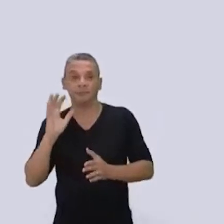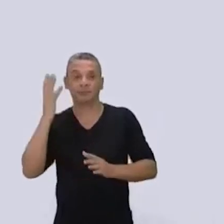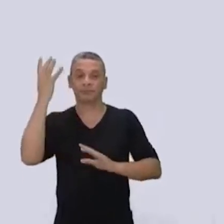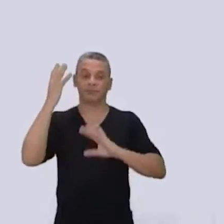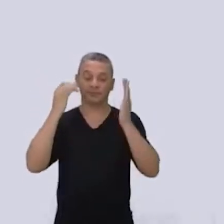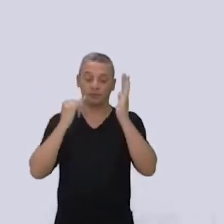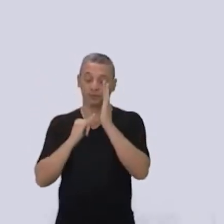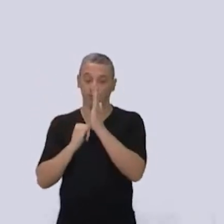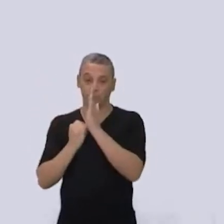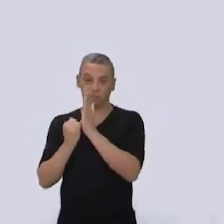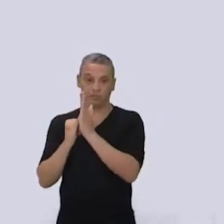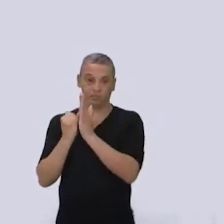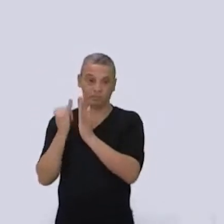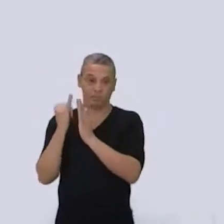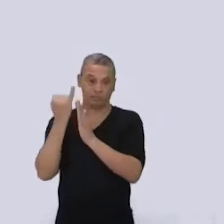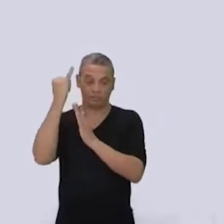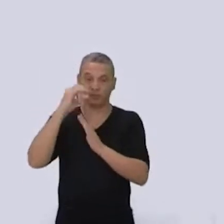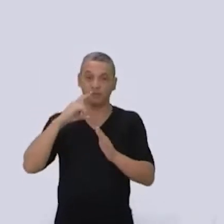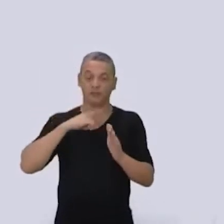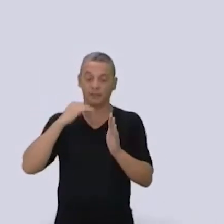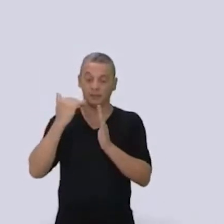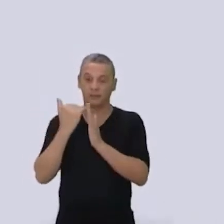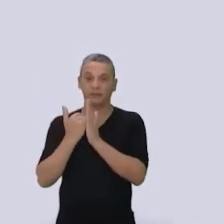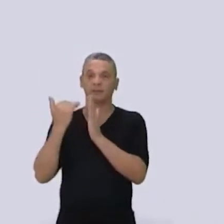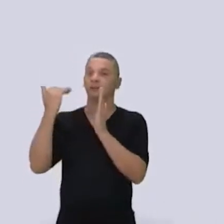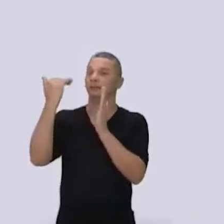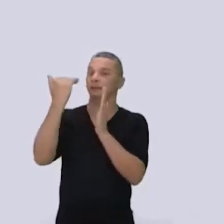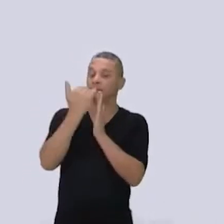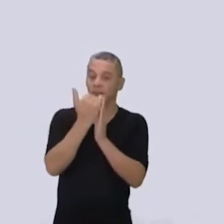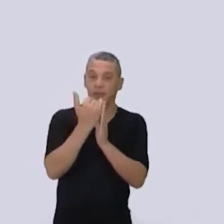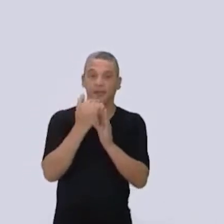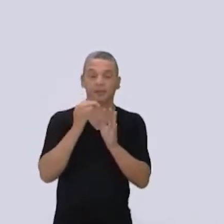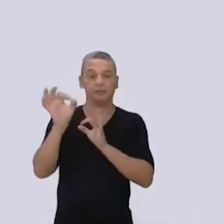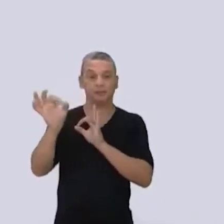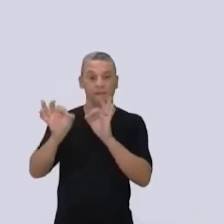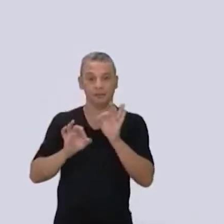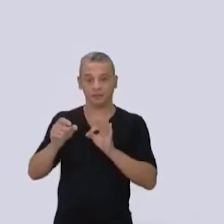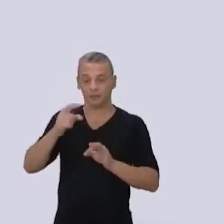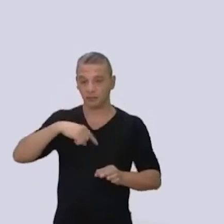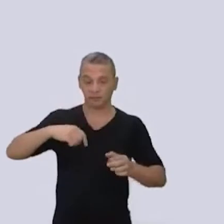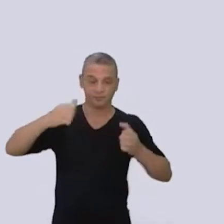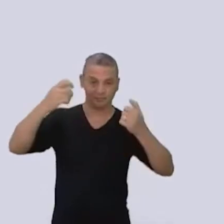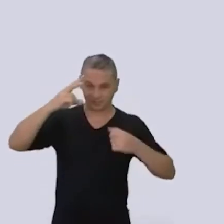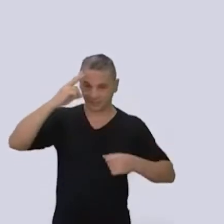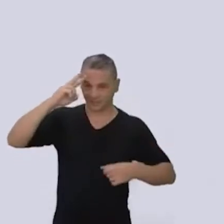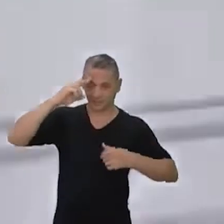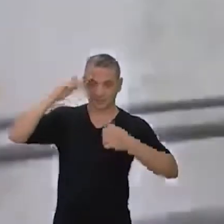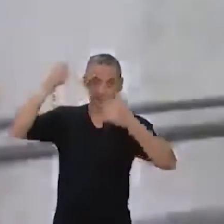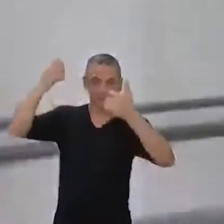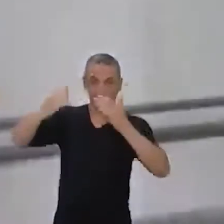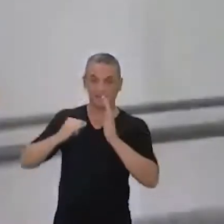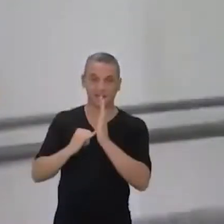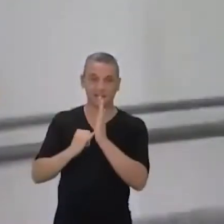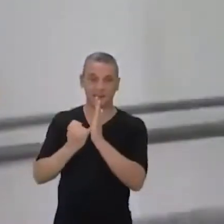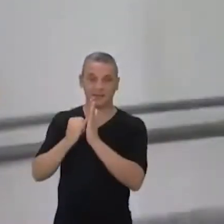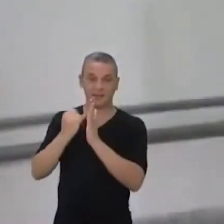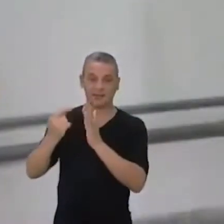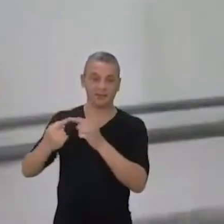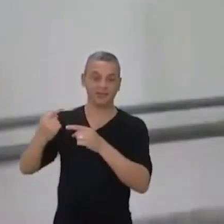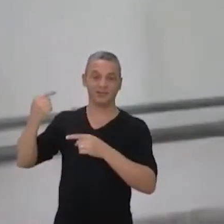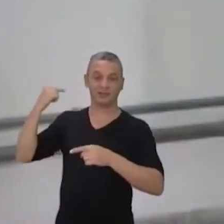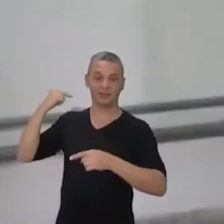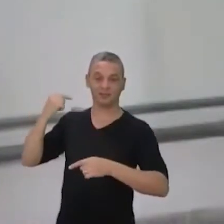da inflação que você vai ver daqui a pouquinho, nesse aumento que a gente teve, lembra que eu falei que a inflação o ano